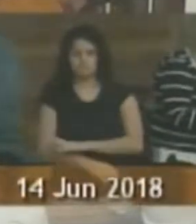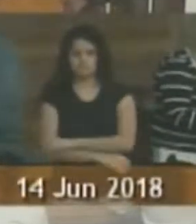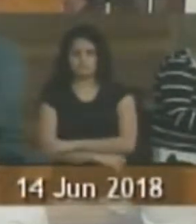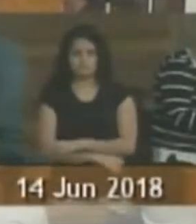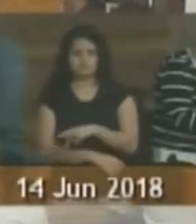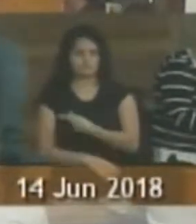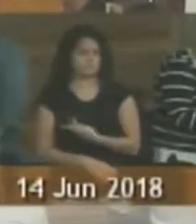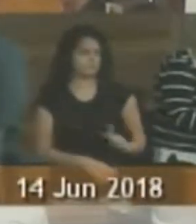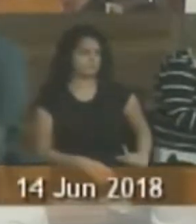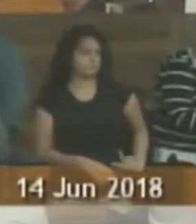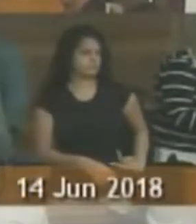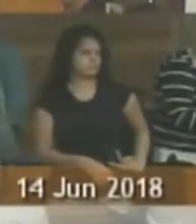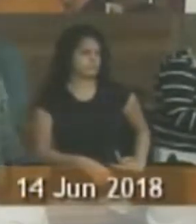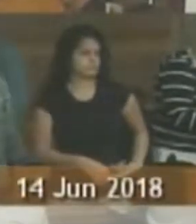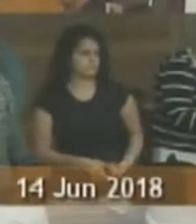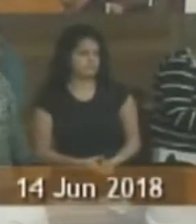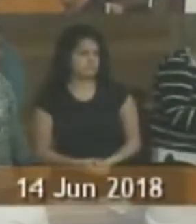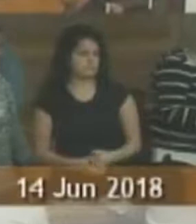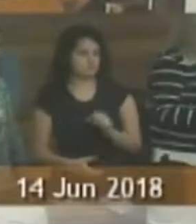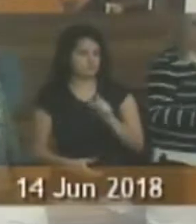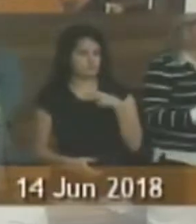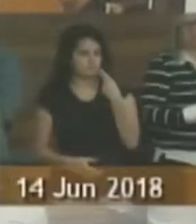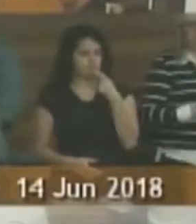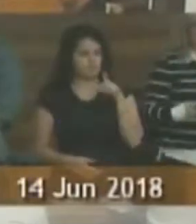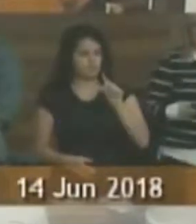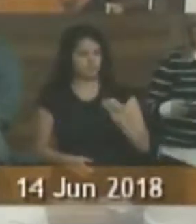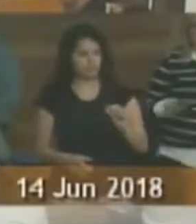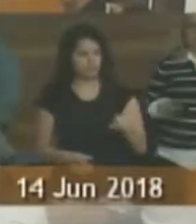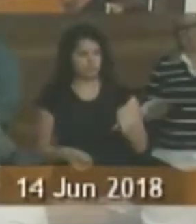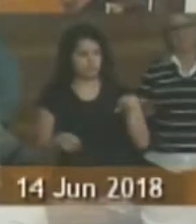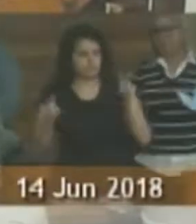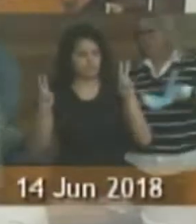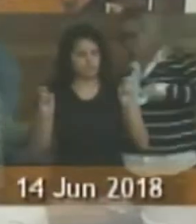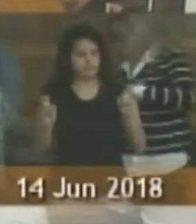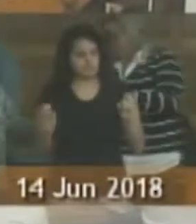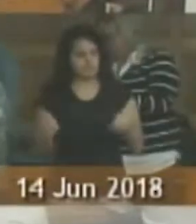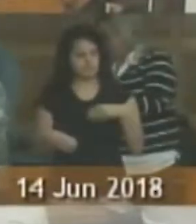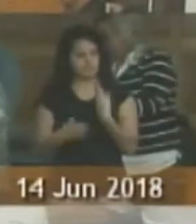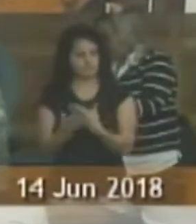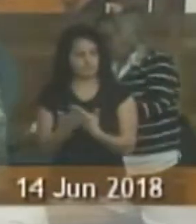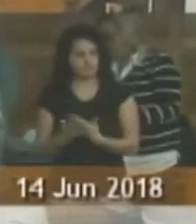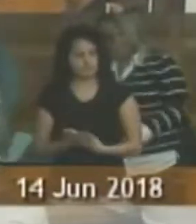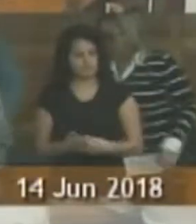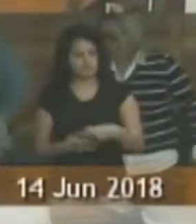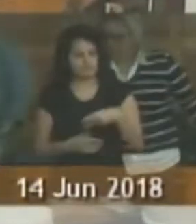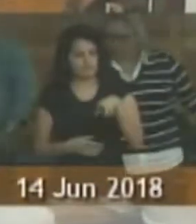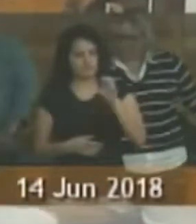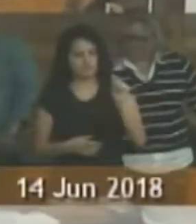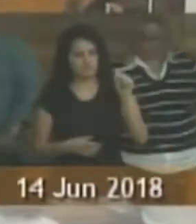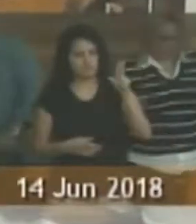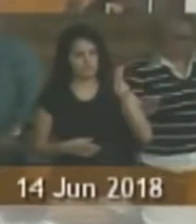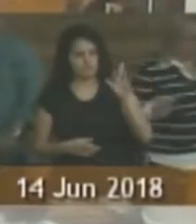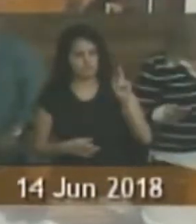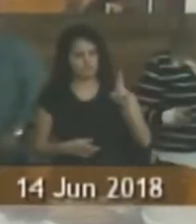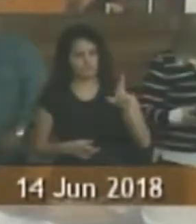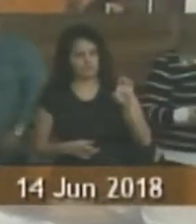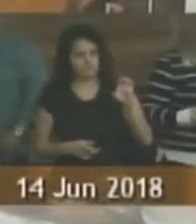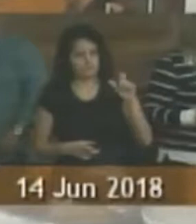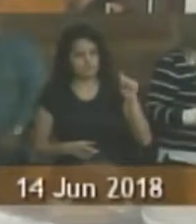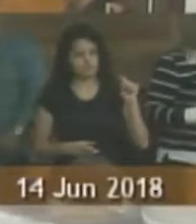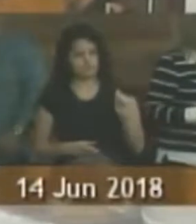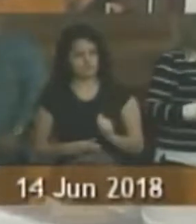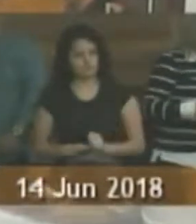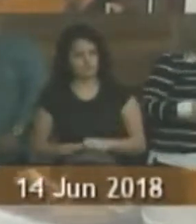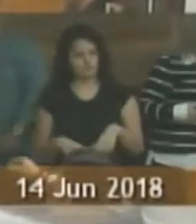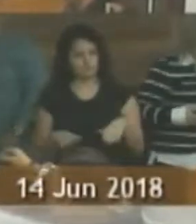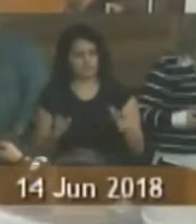Senhor presidente, só para falar um pouquinho sobre a questão da escola Áurea Pires, a questão